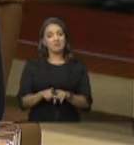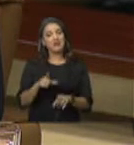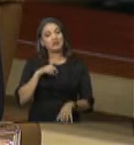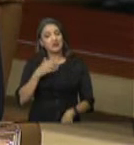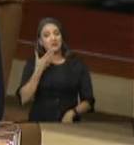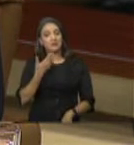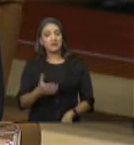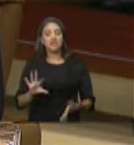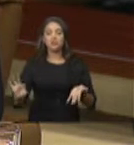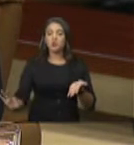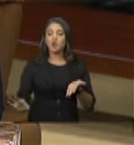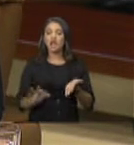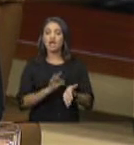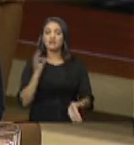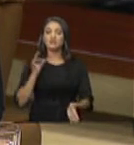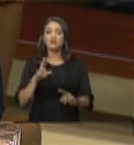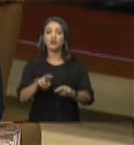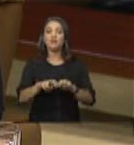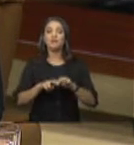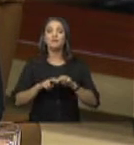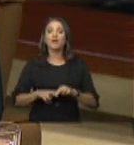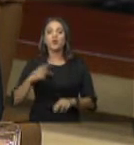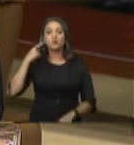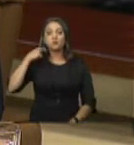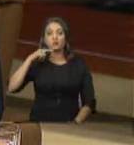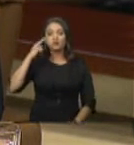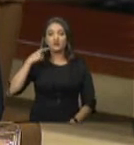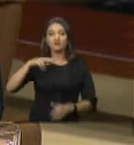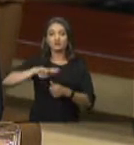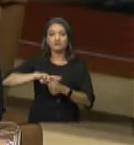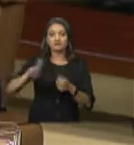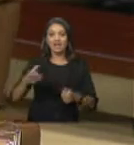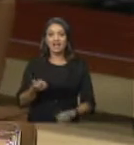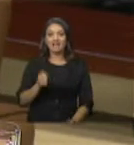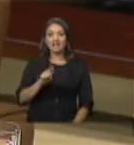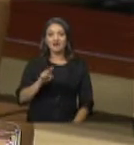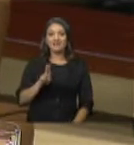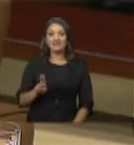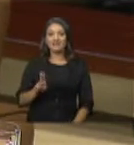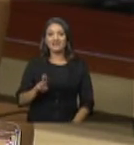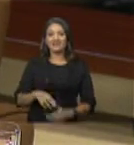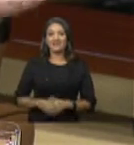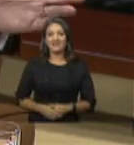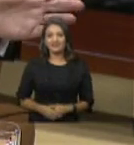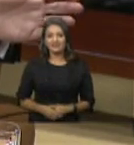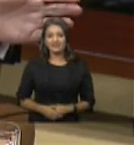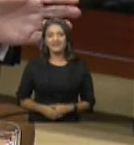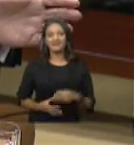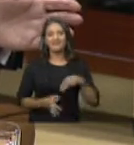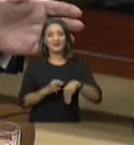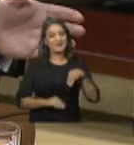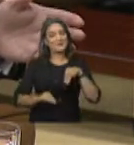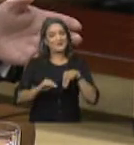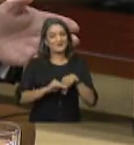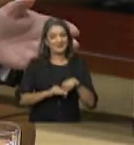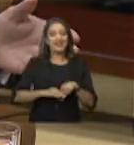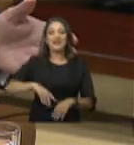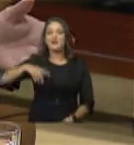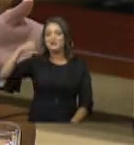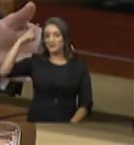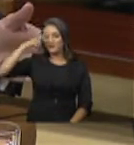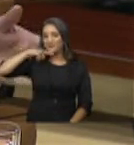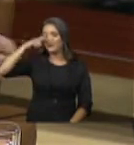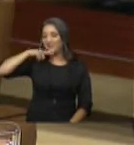petitório é sinal desta petição por então Advogado Geral da União eminente Ministro hoje Gilmar